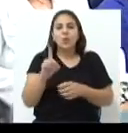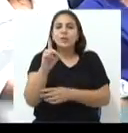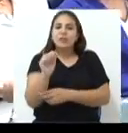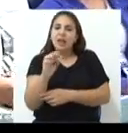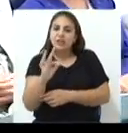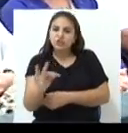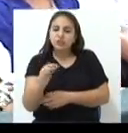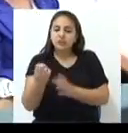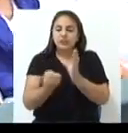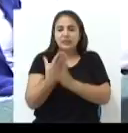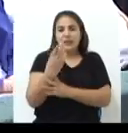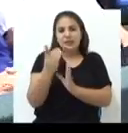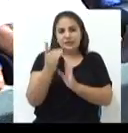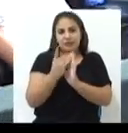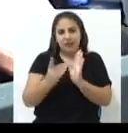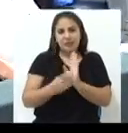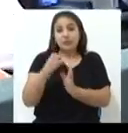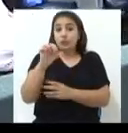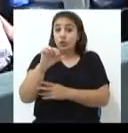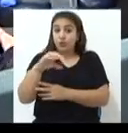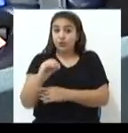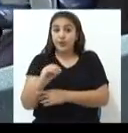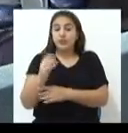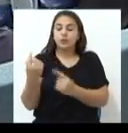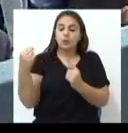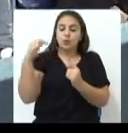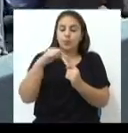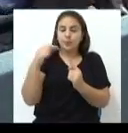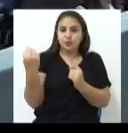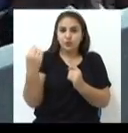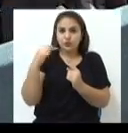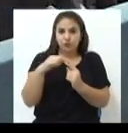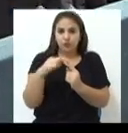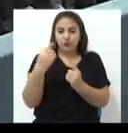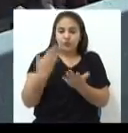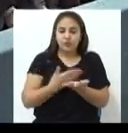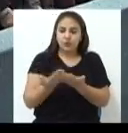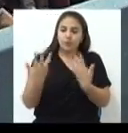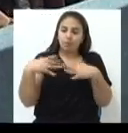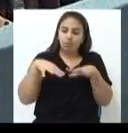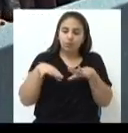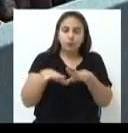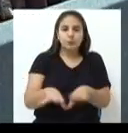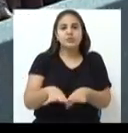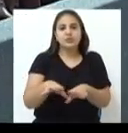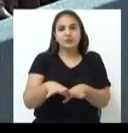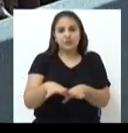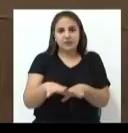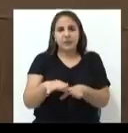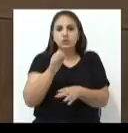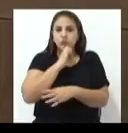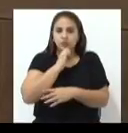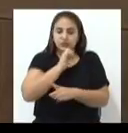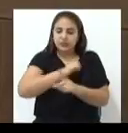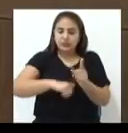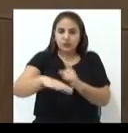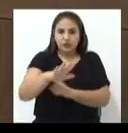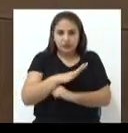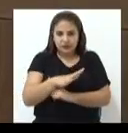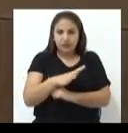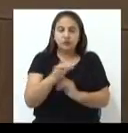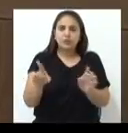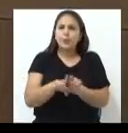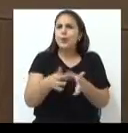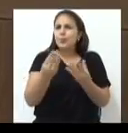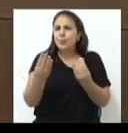na década de 90, justamente com o objetivo de reinserir os idosos na sociedade. Mas foram muitas